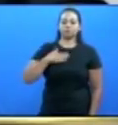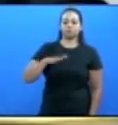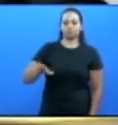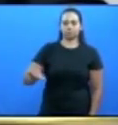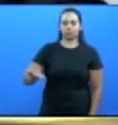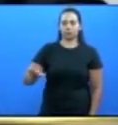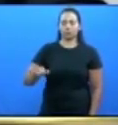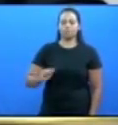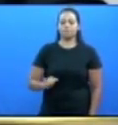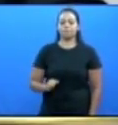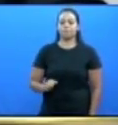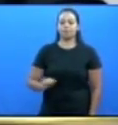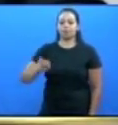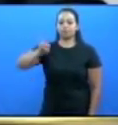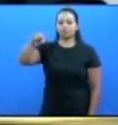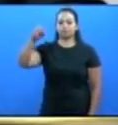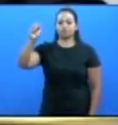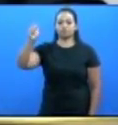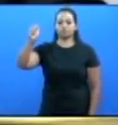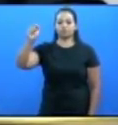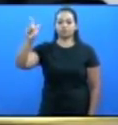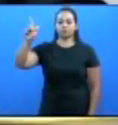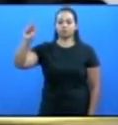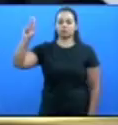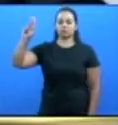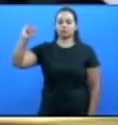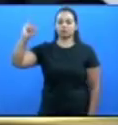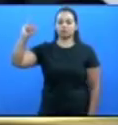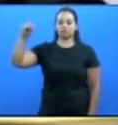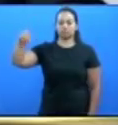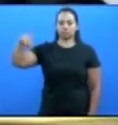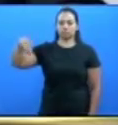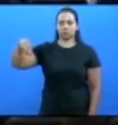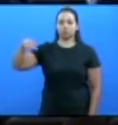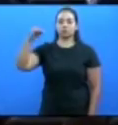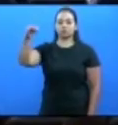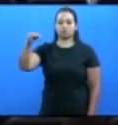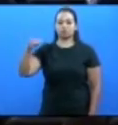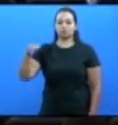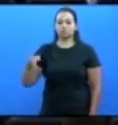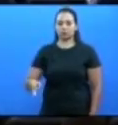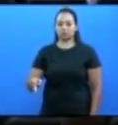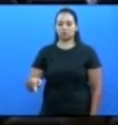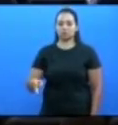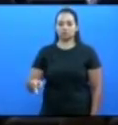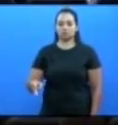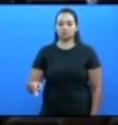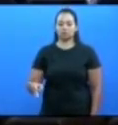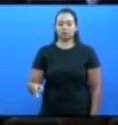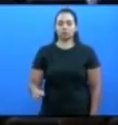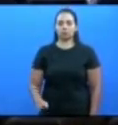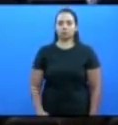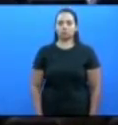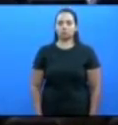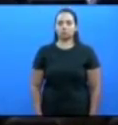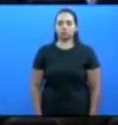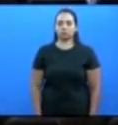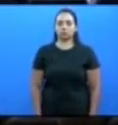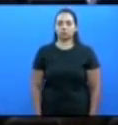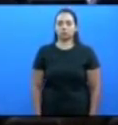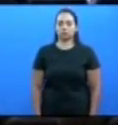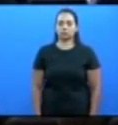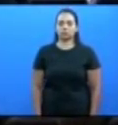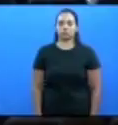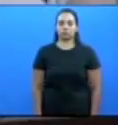Abstence. Joaquim Pereira de Castilho. Vou votar favorável, porque eu sou favorável ao projeto, apesar de ter votado abstendo as emendas, mas sou